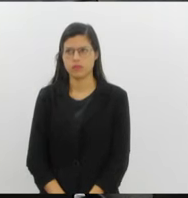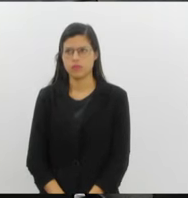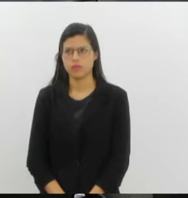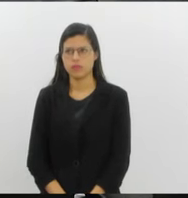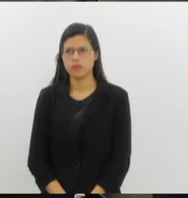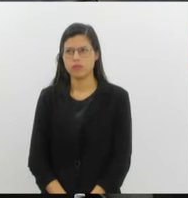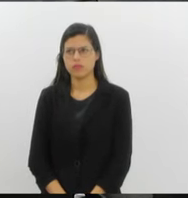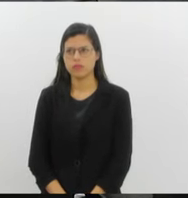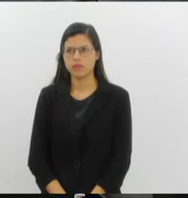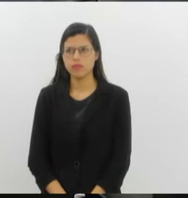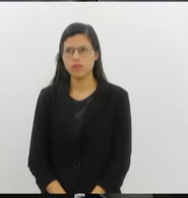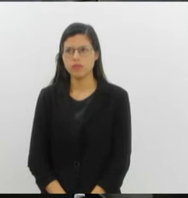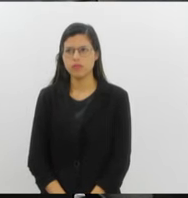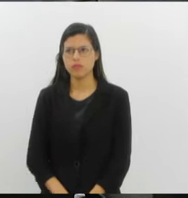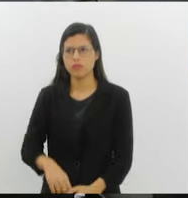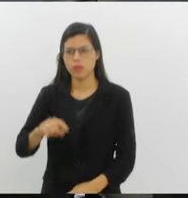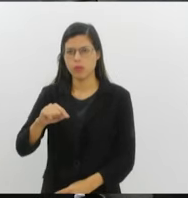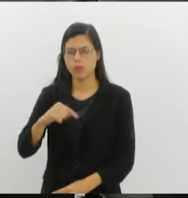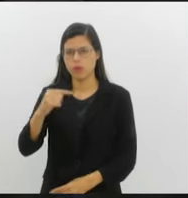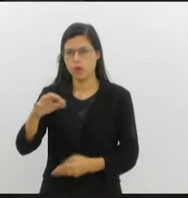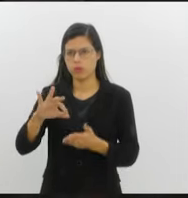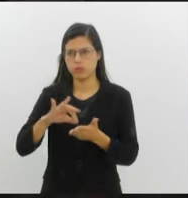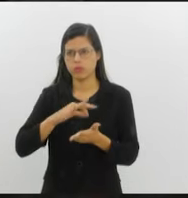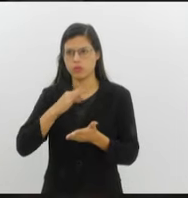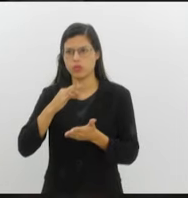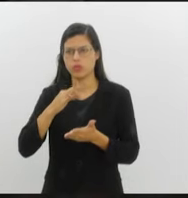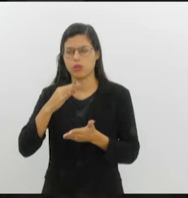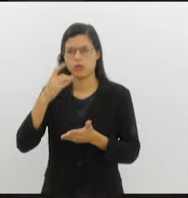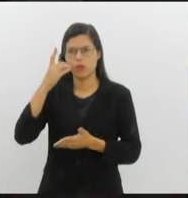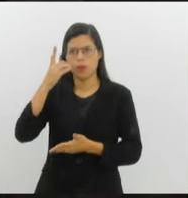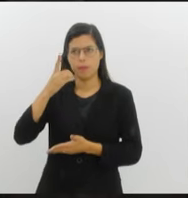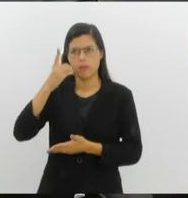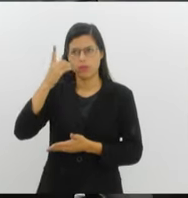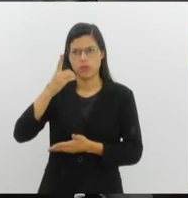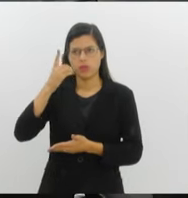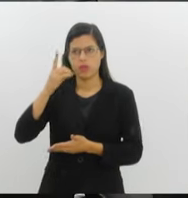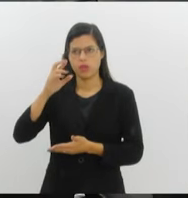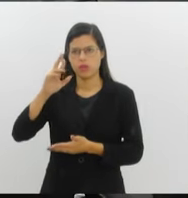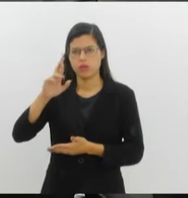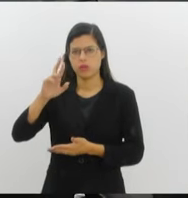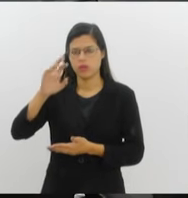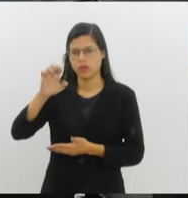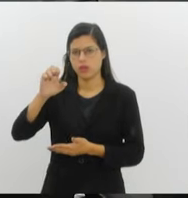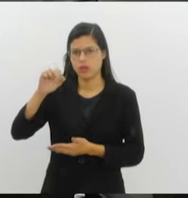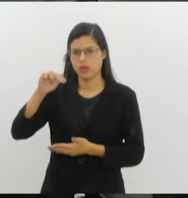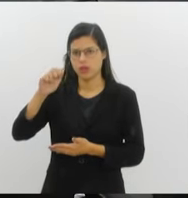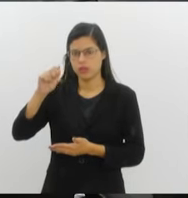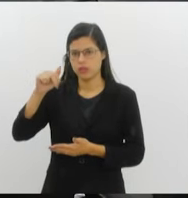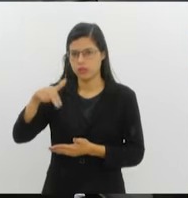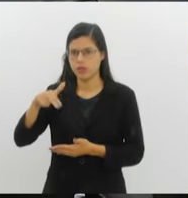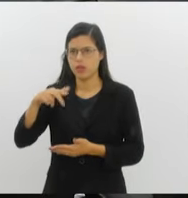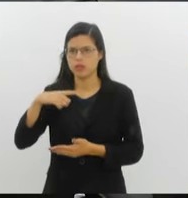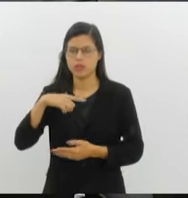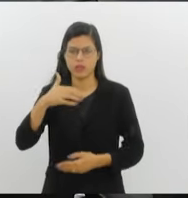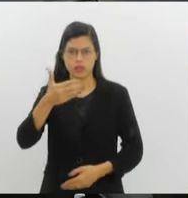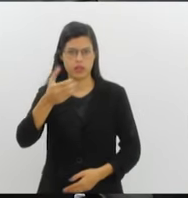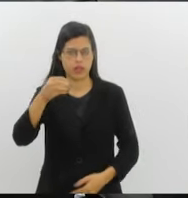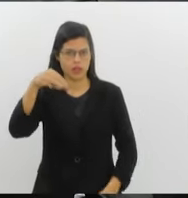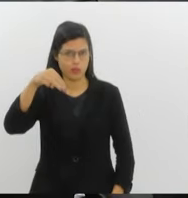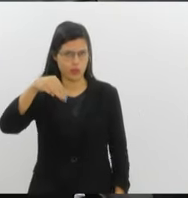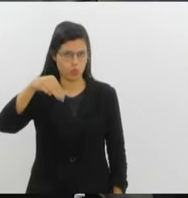Alô? Próximo orador inscrito é o nobre deputado Renan Jordi, que dispõe de 10